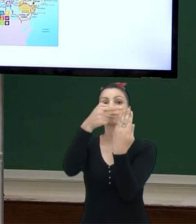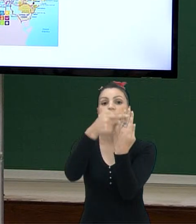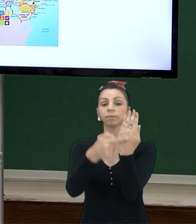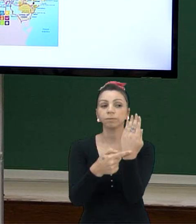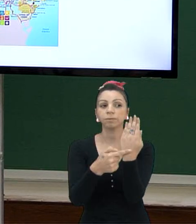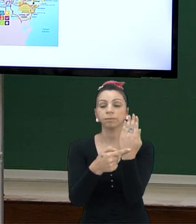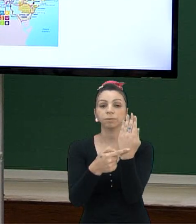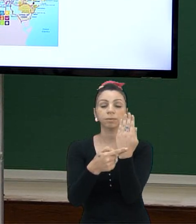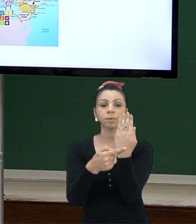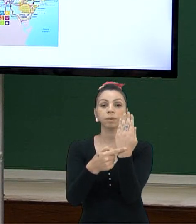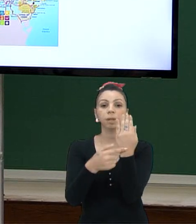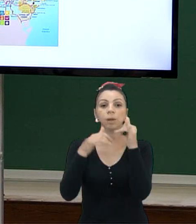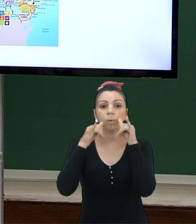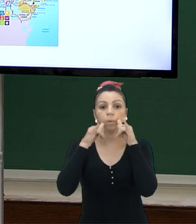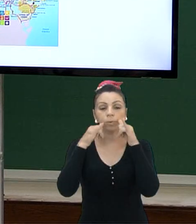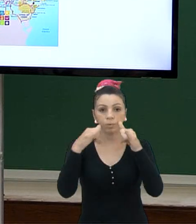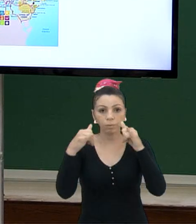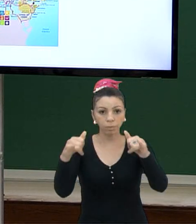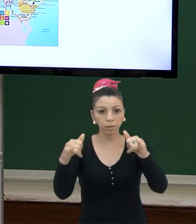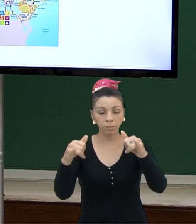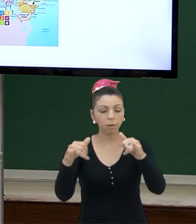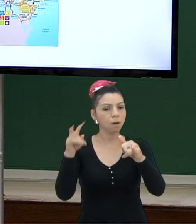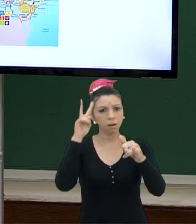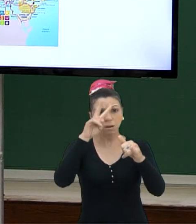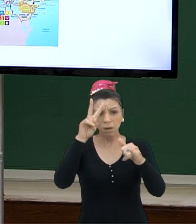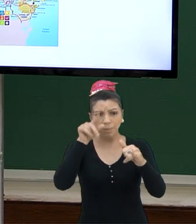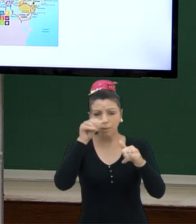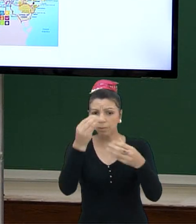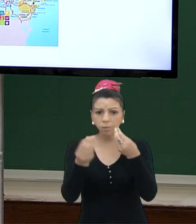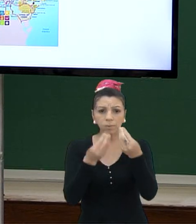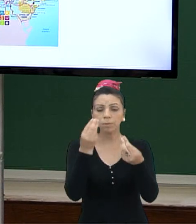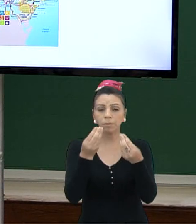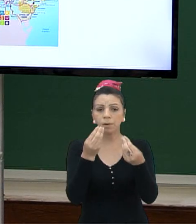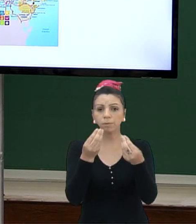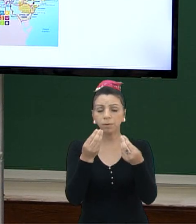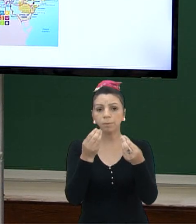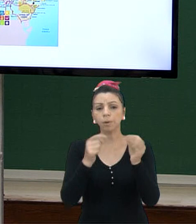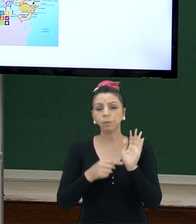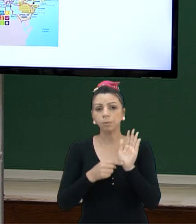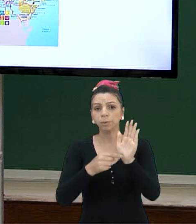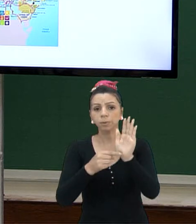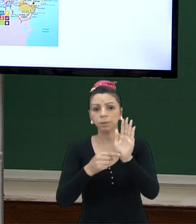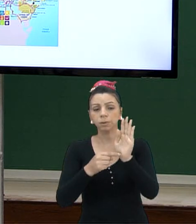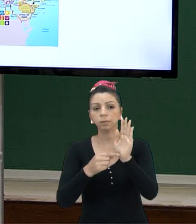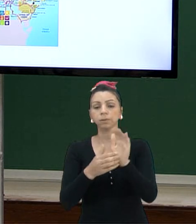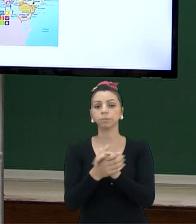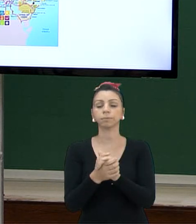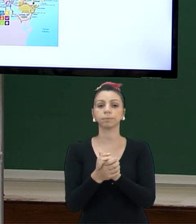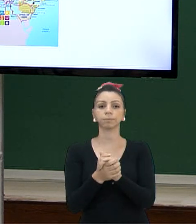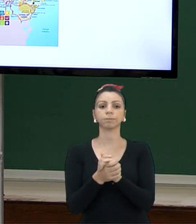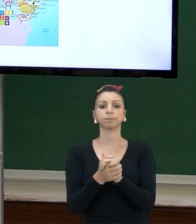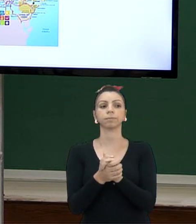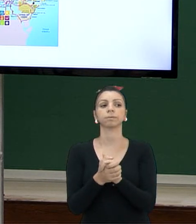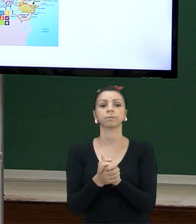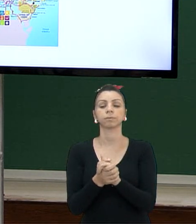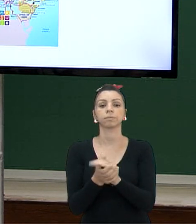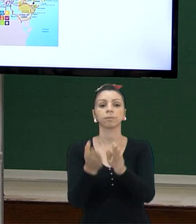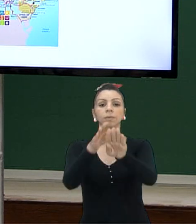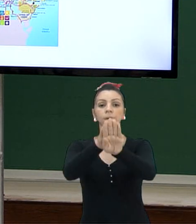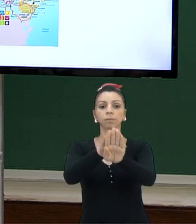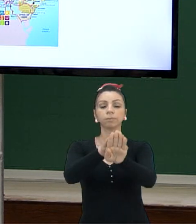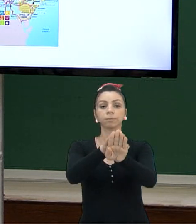A publicidade. Lembra que vocês pensaram em qual publicidade que vocês iam colocar? Então, aqui vocês vão colocar